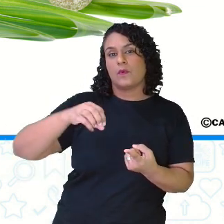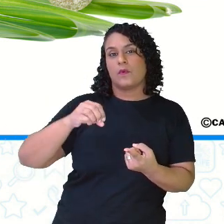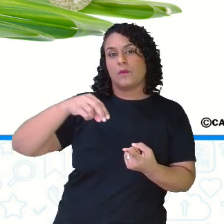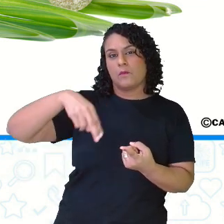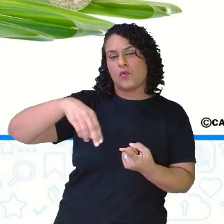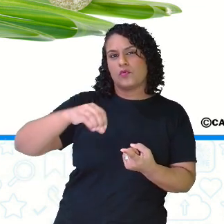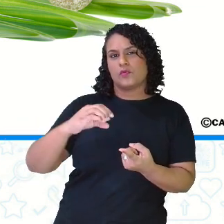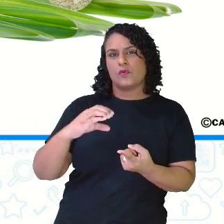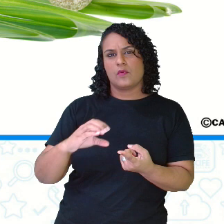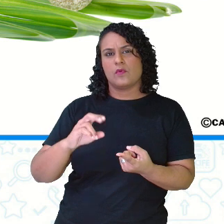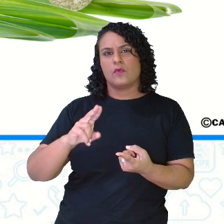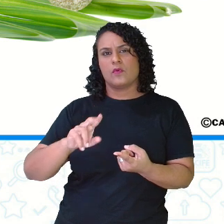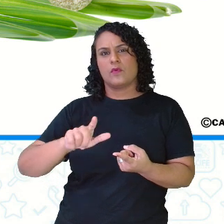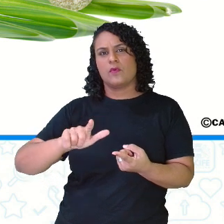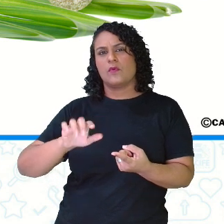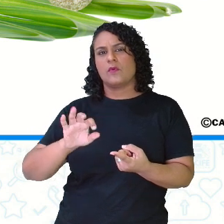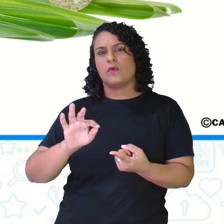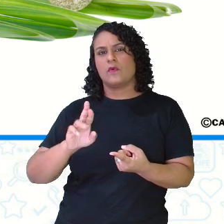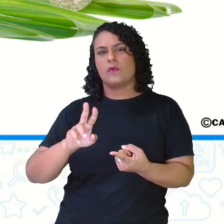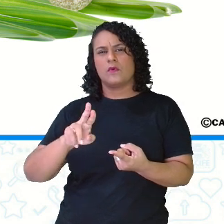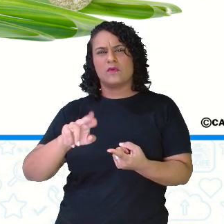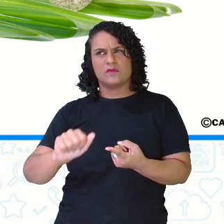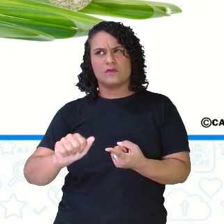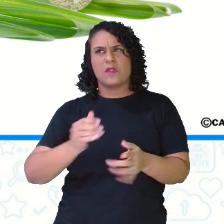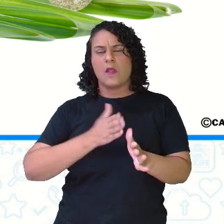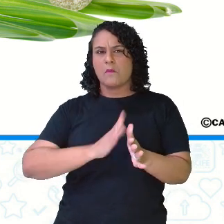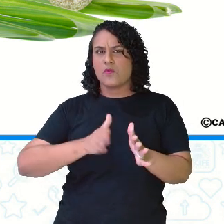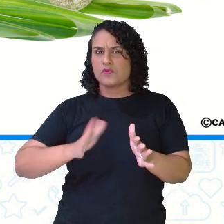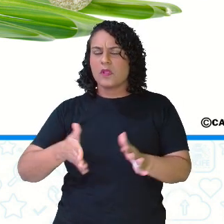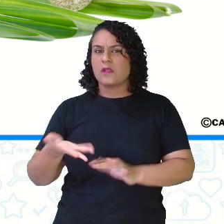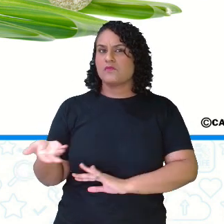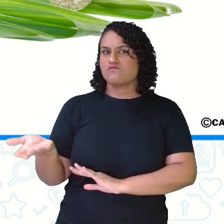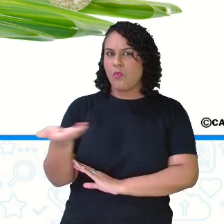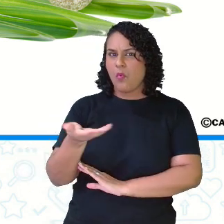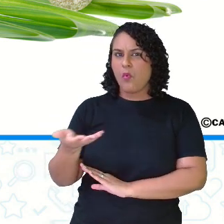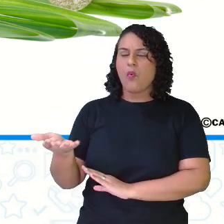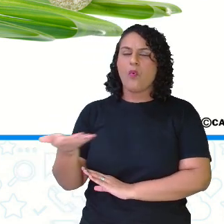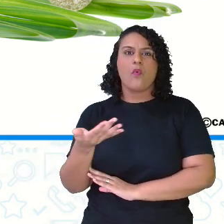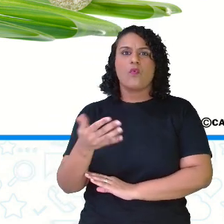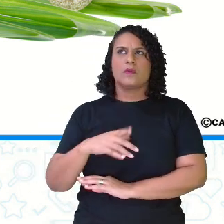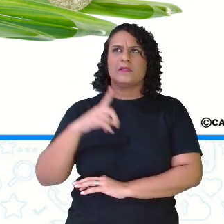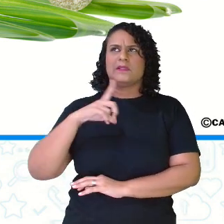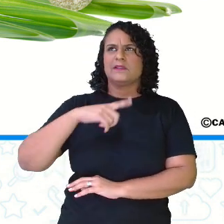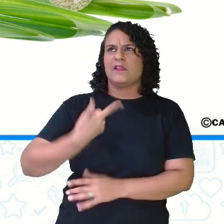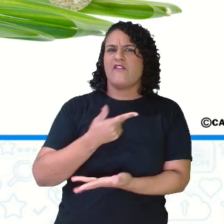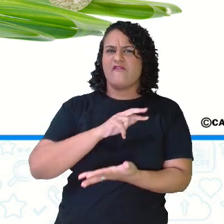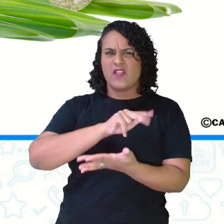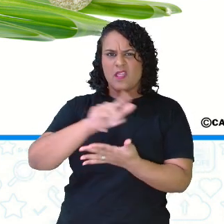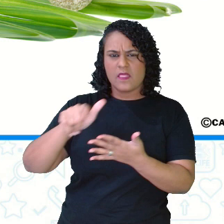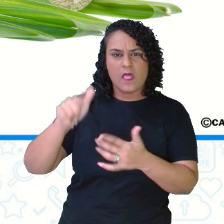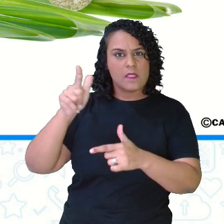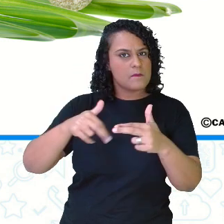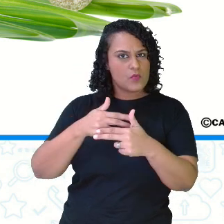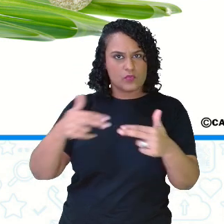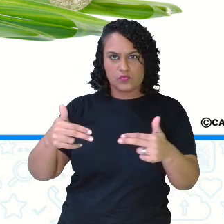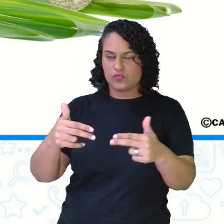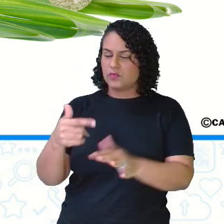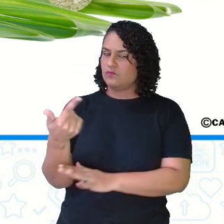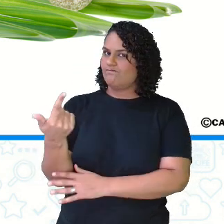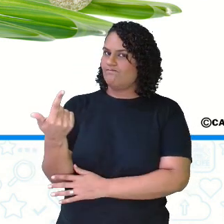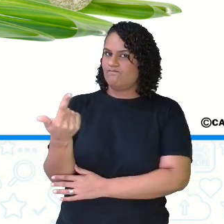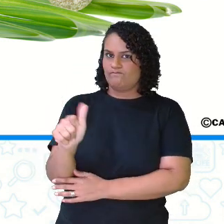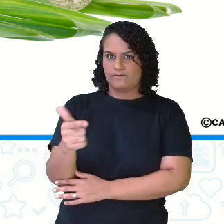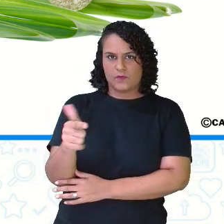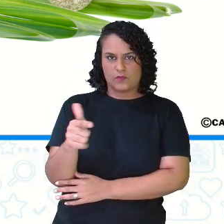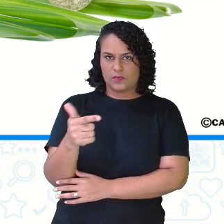monocultura, ou seja, nesse processo de produção não tínhamos variedades aí de produtos, vamos